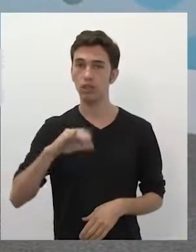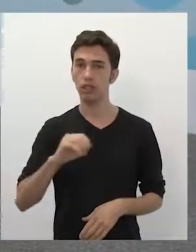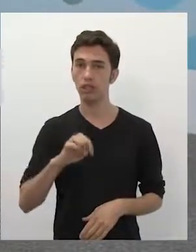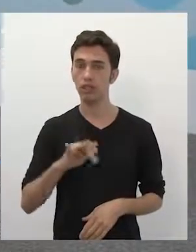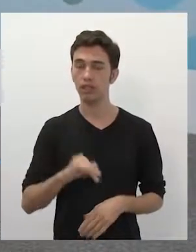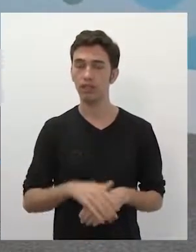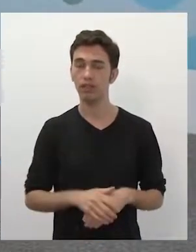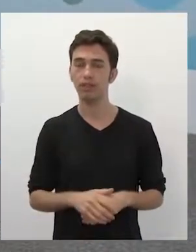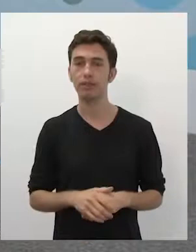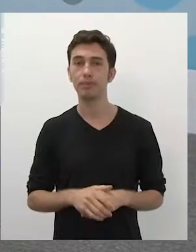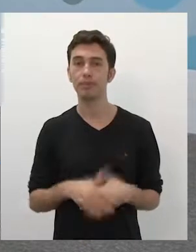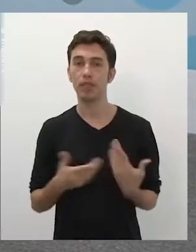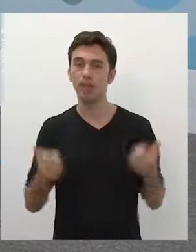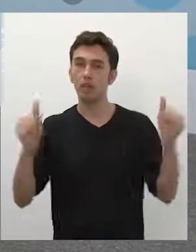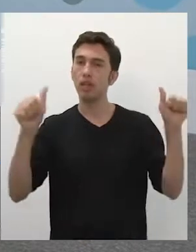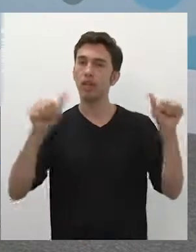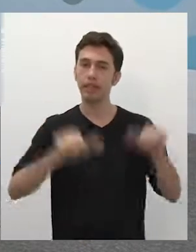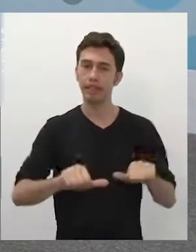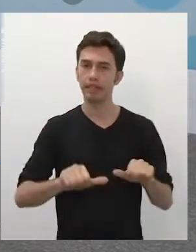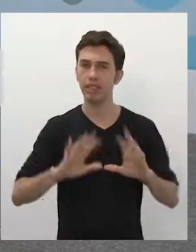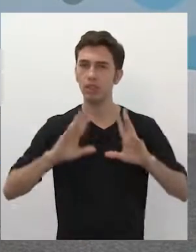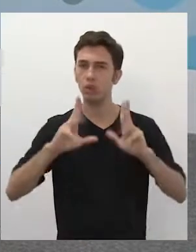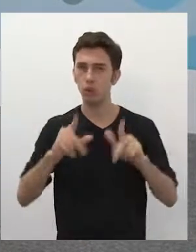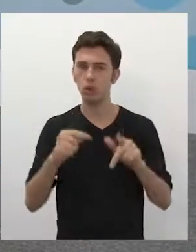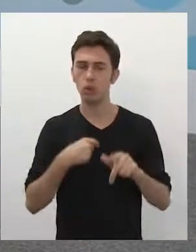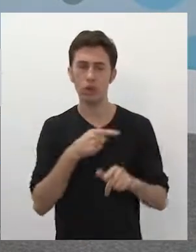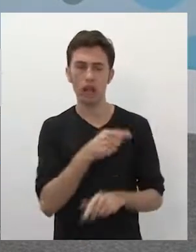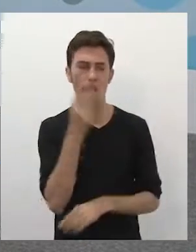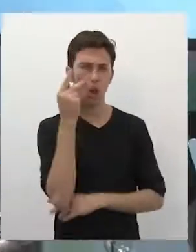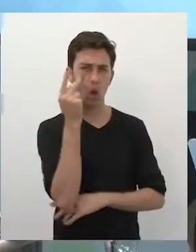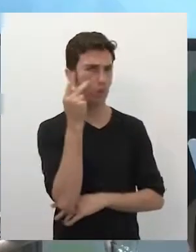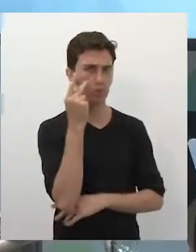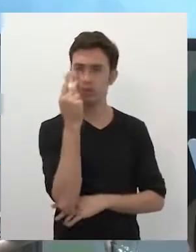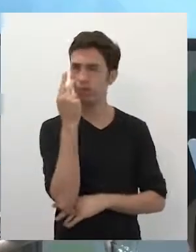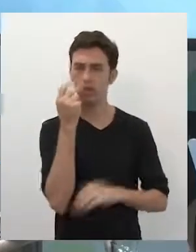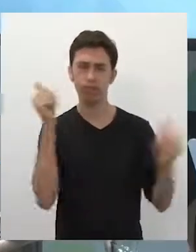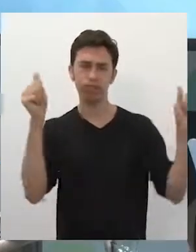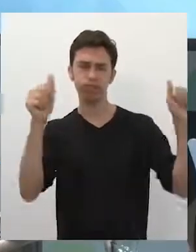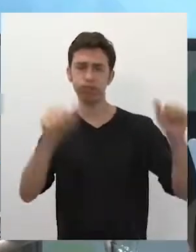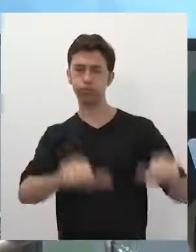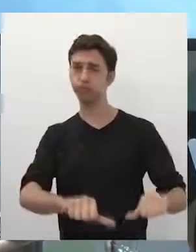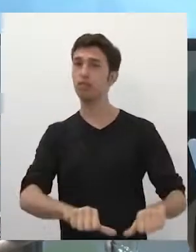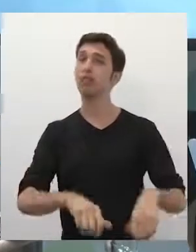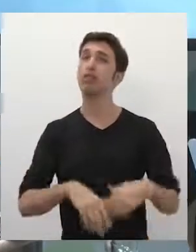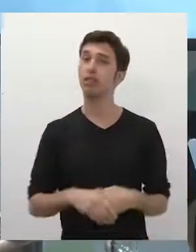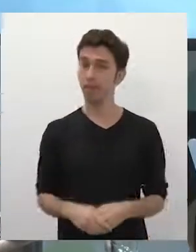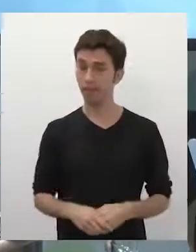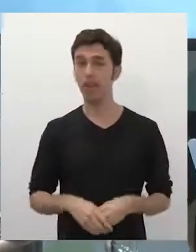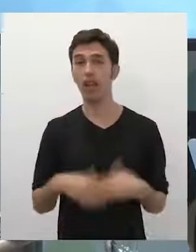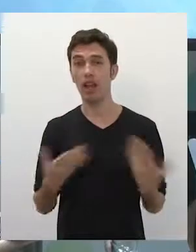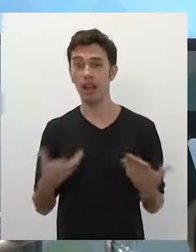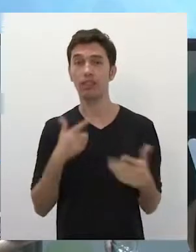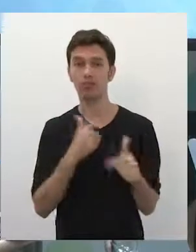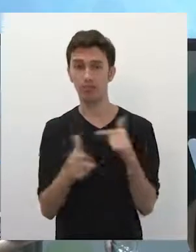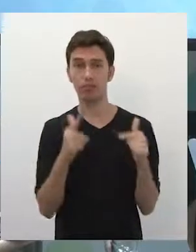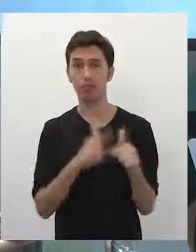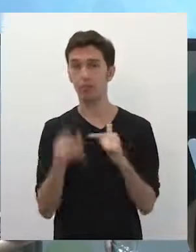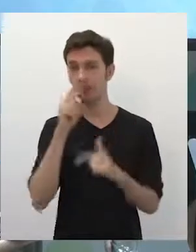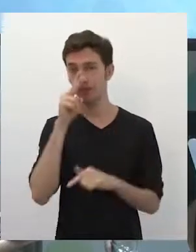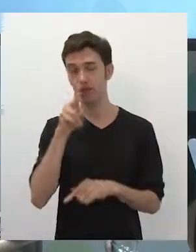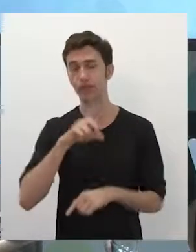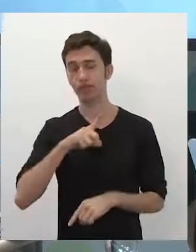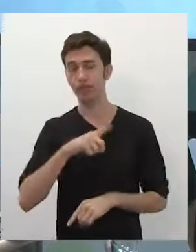é tudo aquilo que foge, né, ao comum. Então, se temos uma crise, consequentemente, temos um problema. E